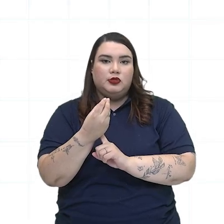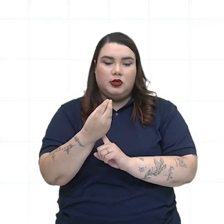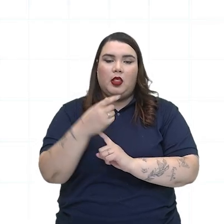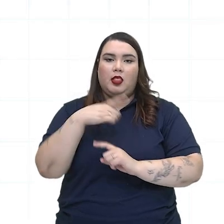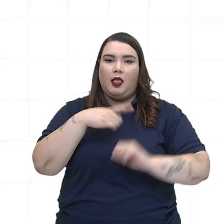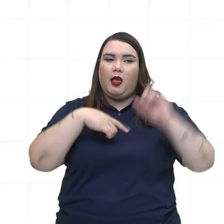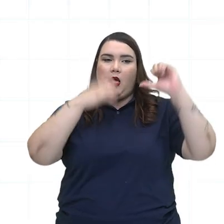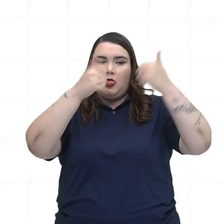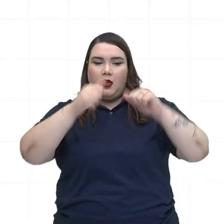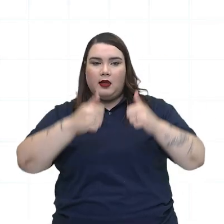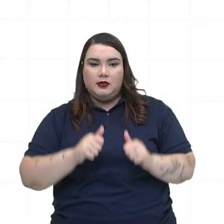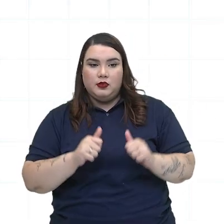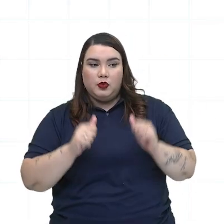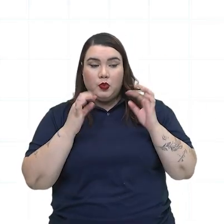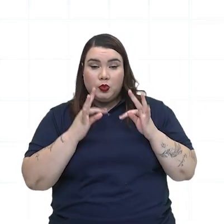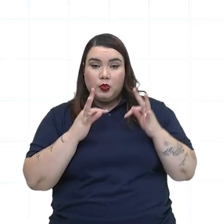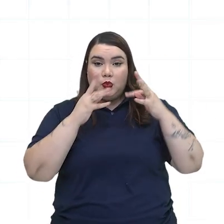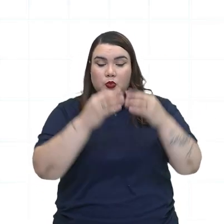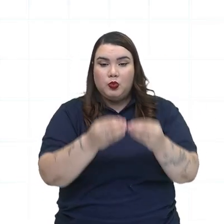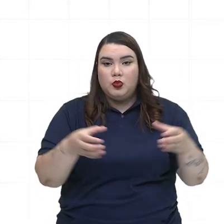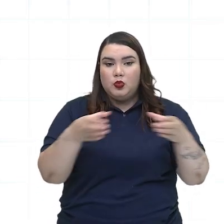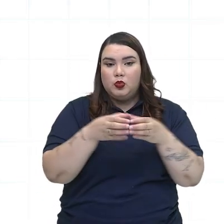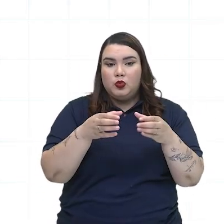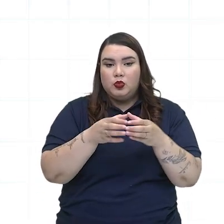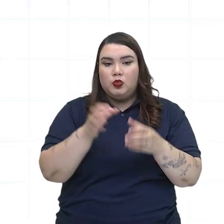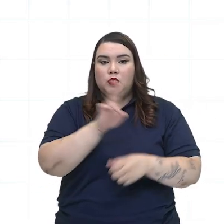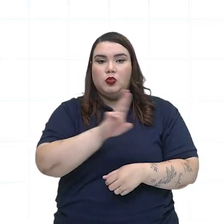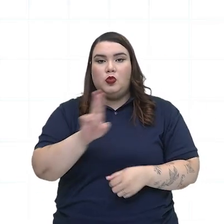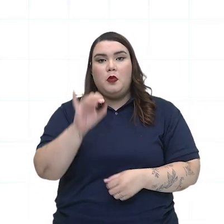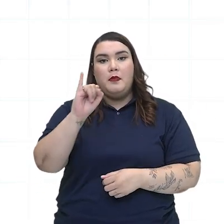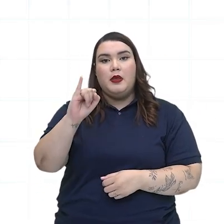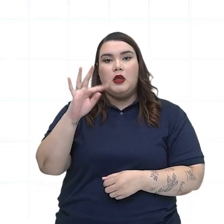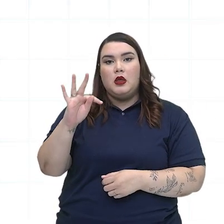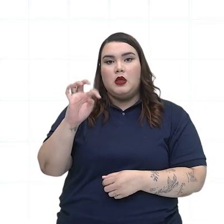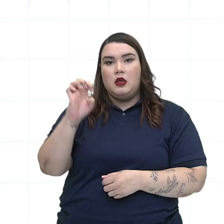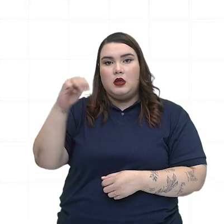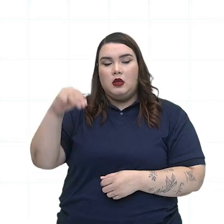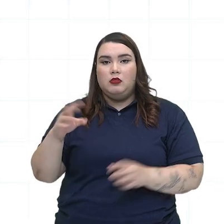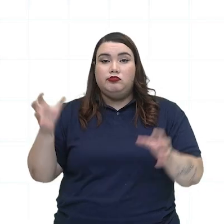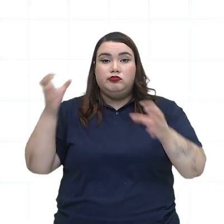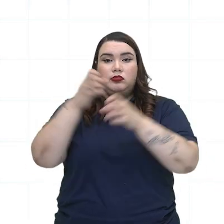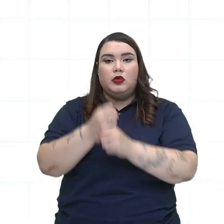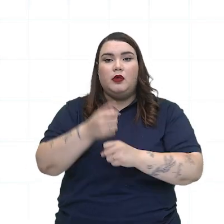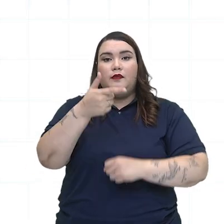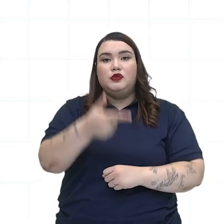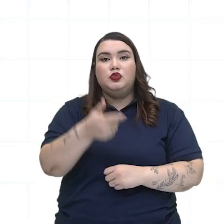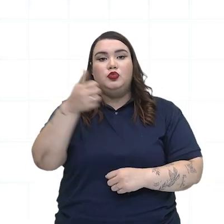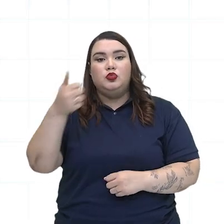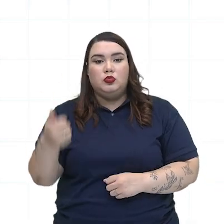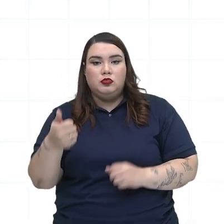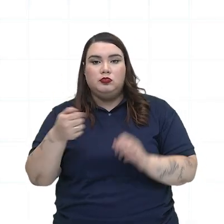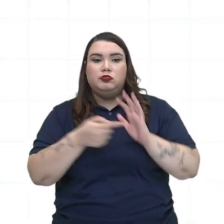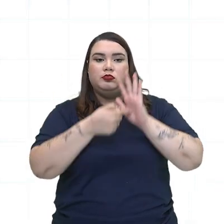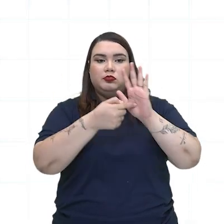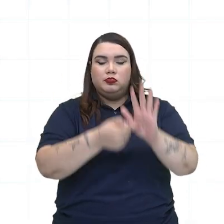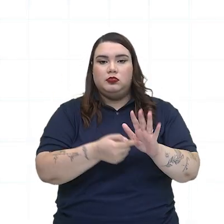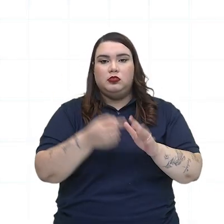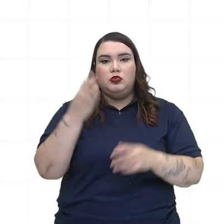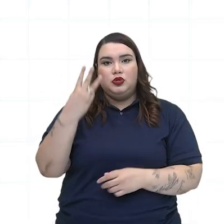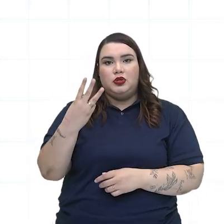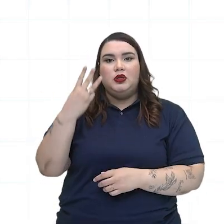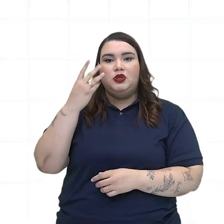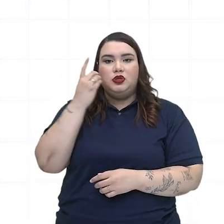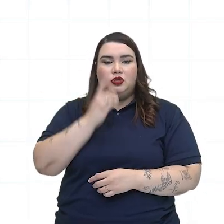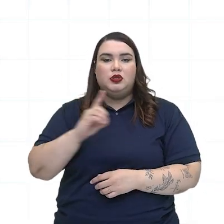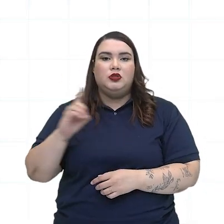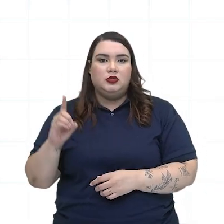esse conjunto a gente chama de item, tá? Então são 21 itens julgados nessas 3 noites, dividido em